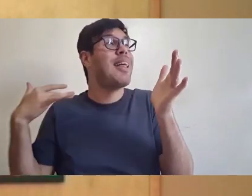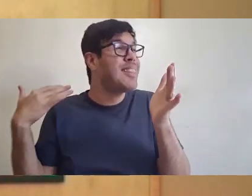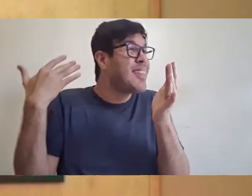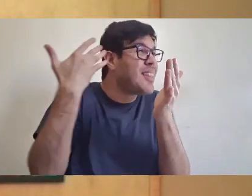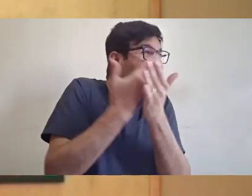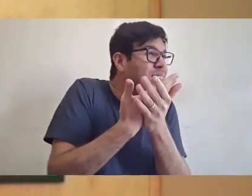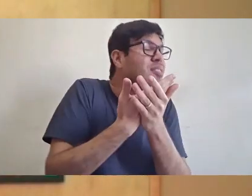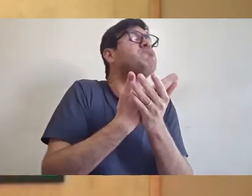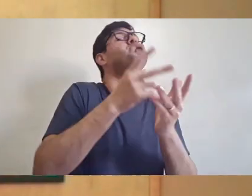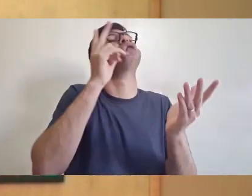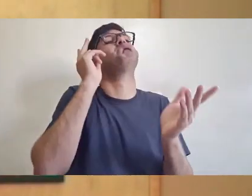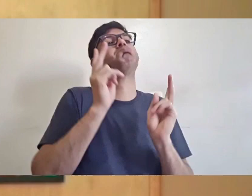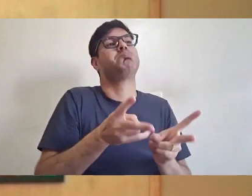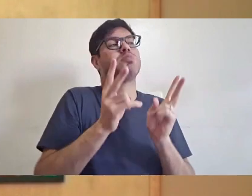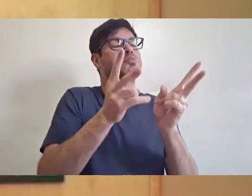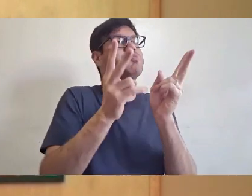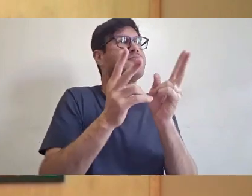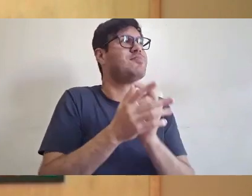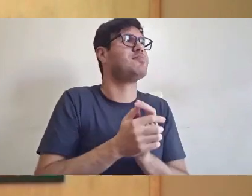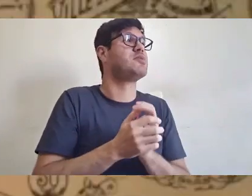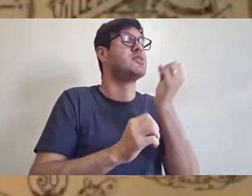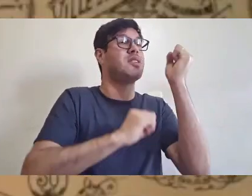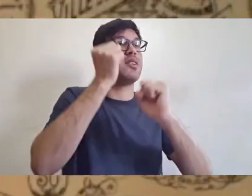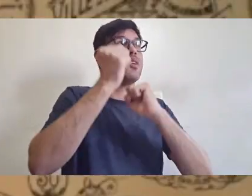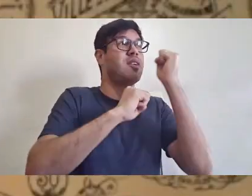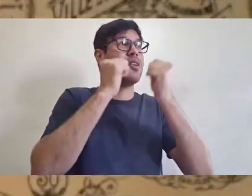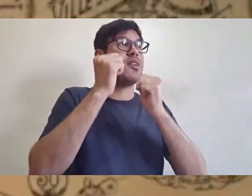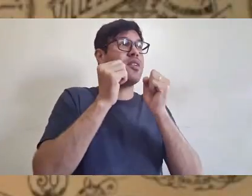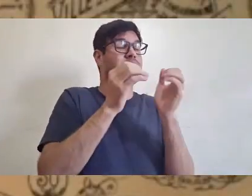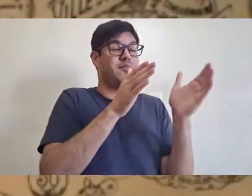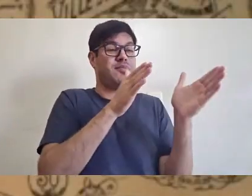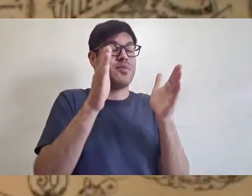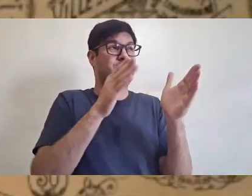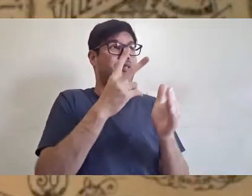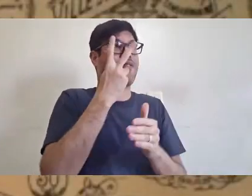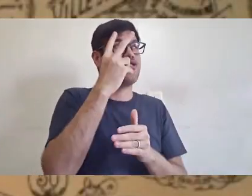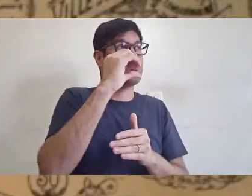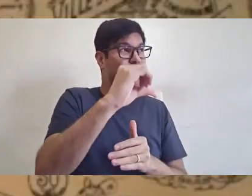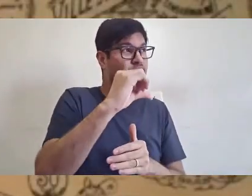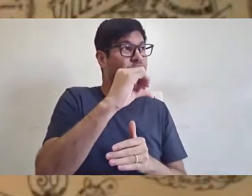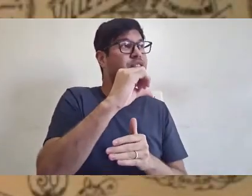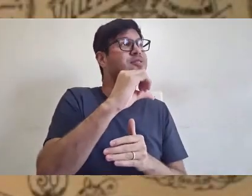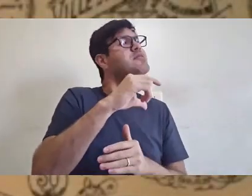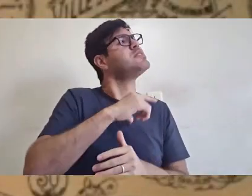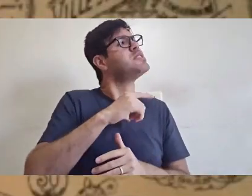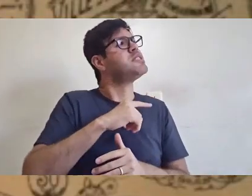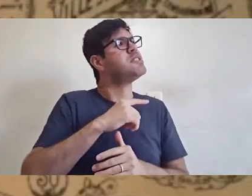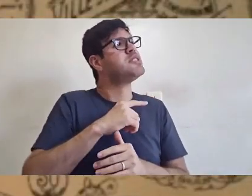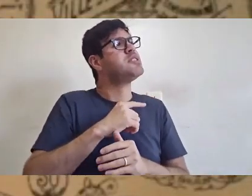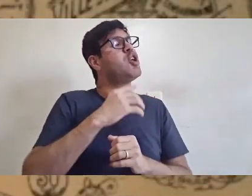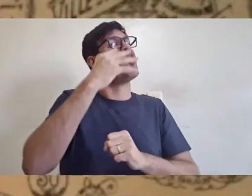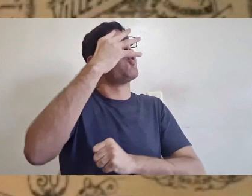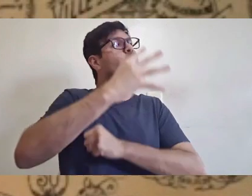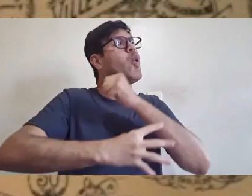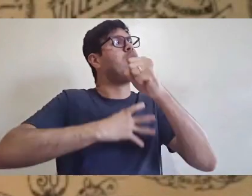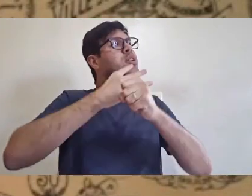das 29 indústrias que nós instalamos aí nos 4 anos de governo que